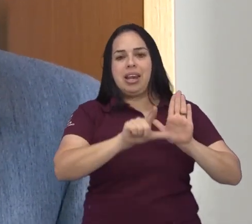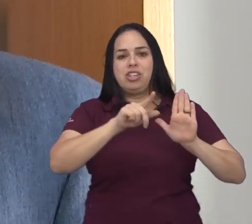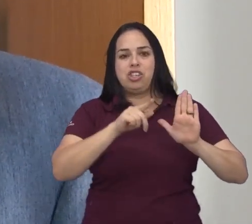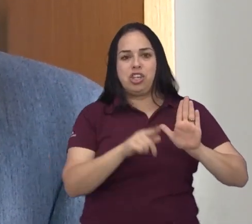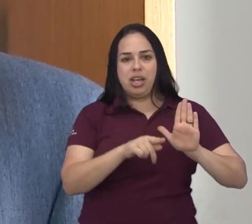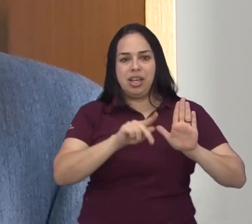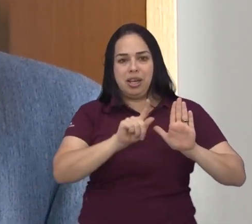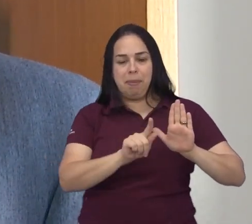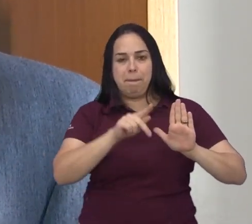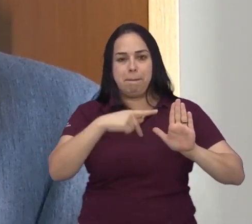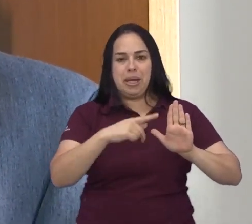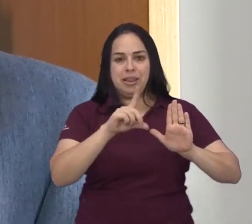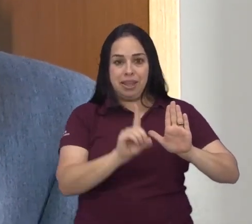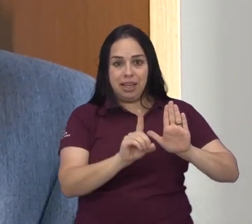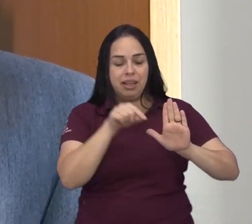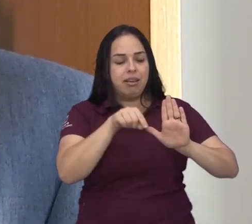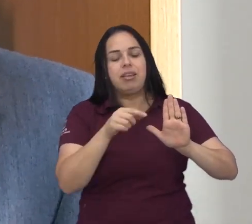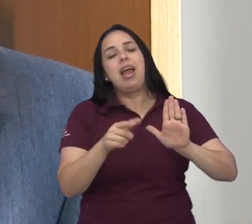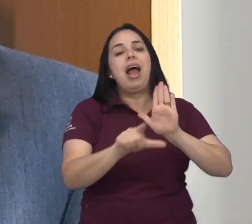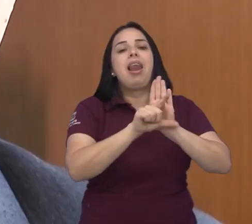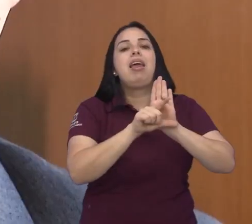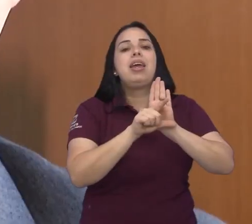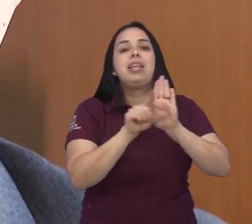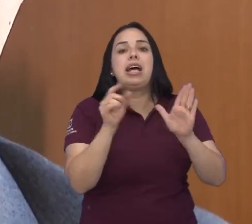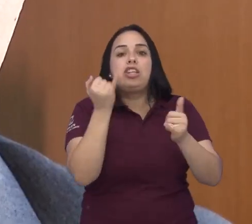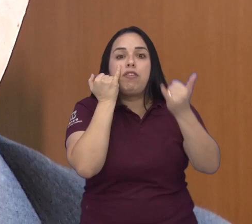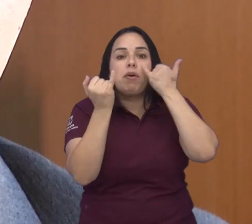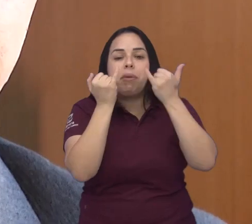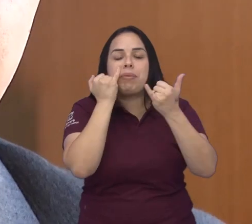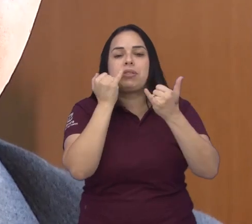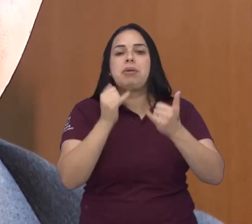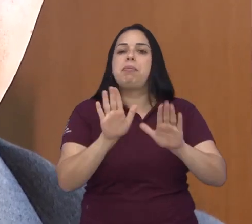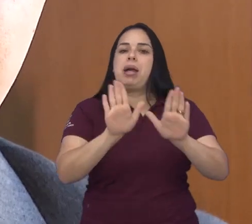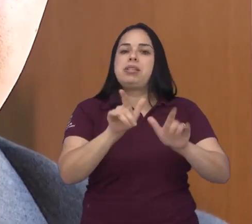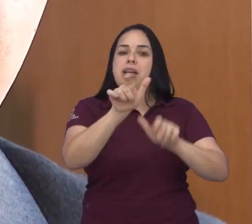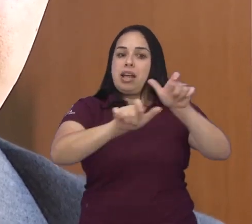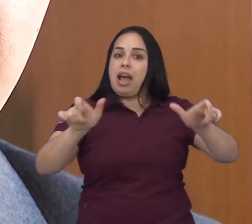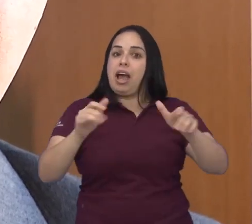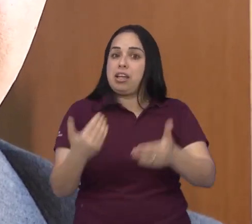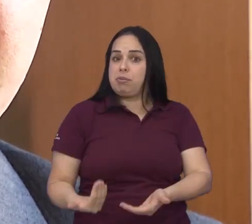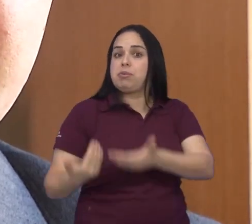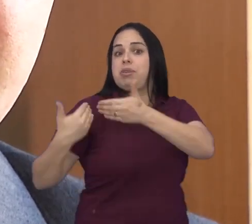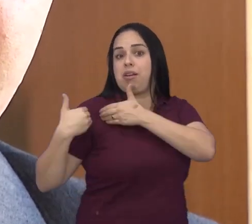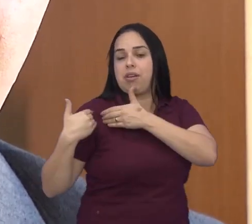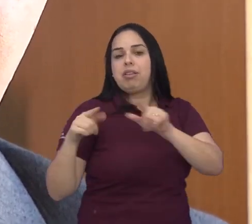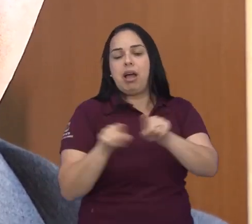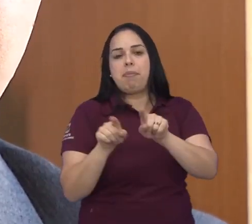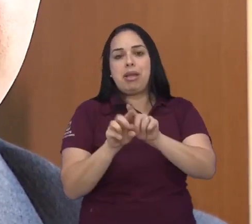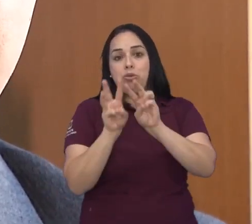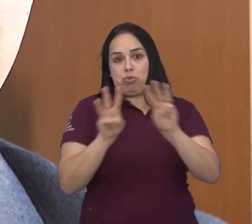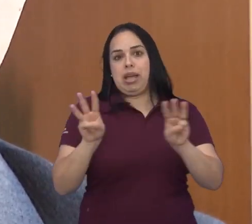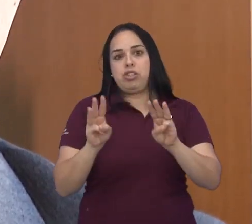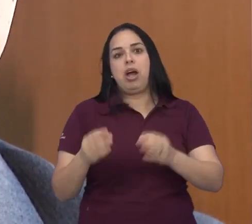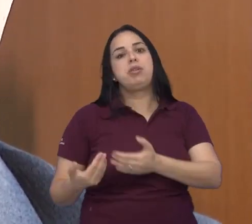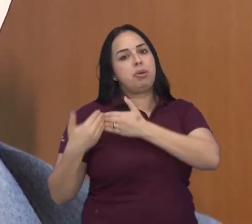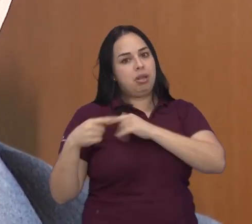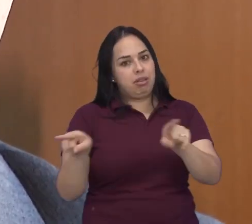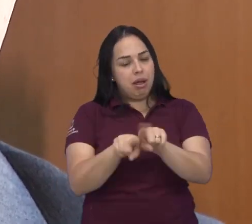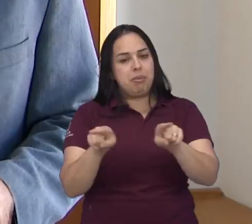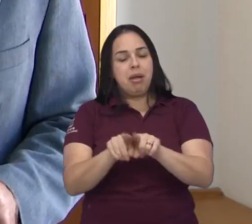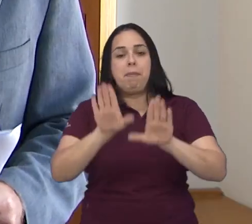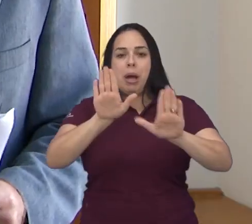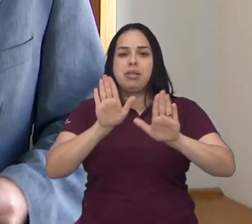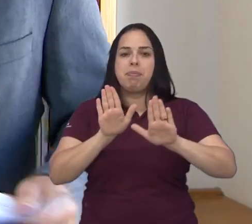de Proteção de Dados, estabeleceu os direitos e responsabilidades tanto dos usuários quanto das plataformas que coletam